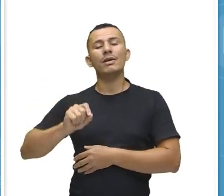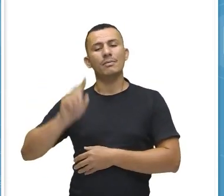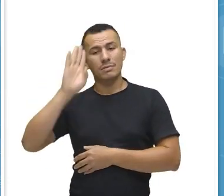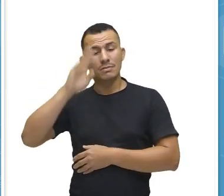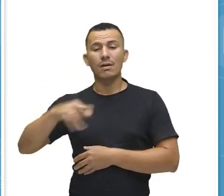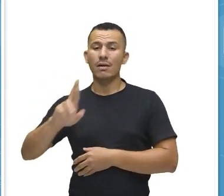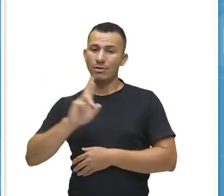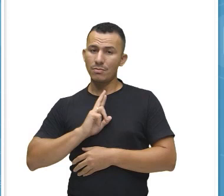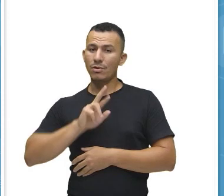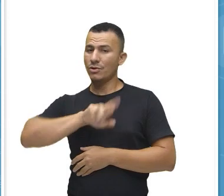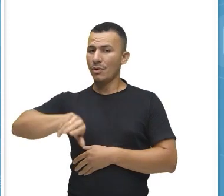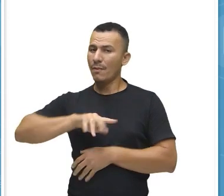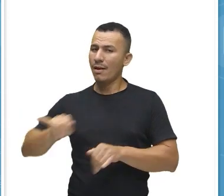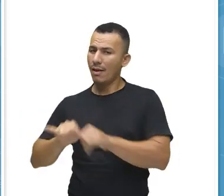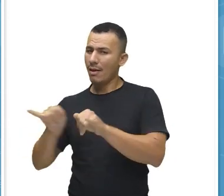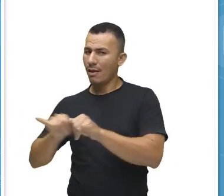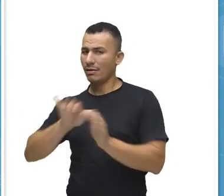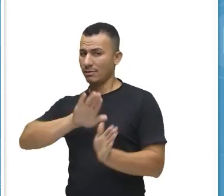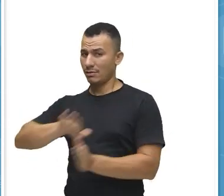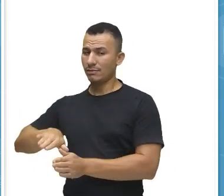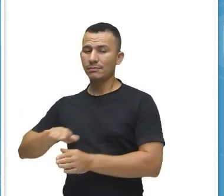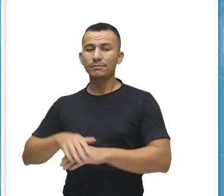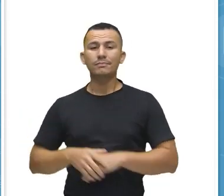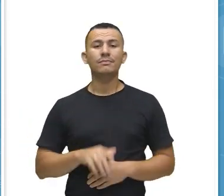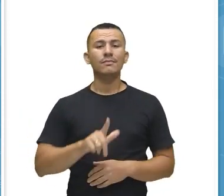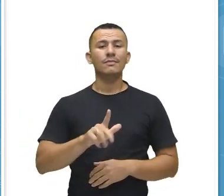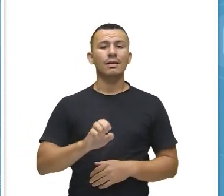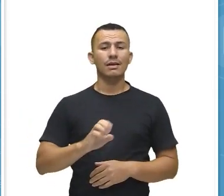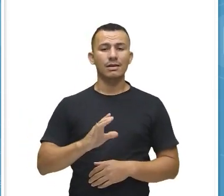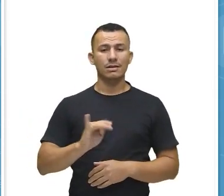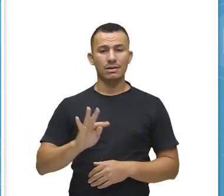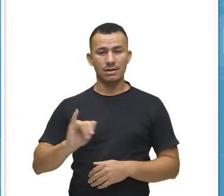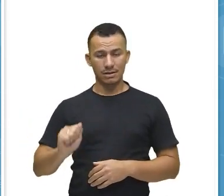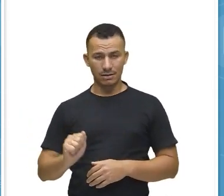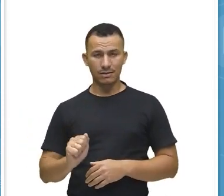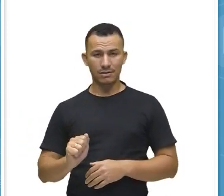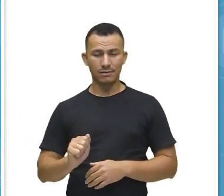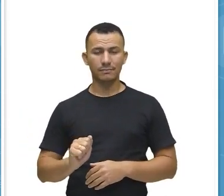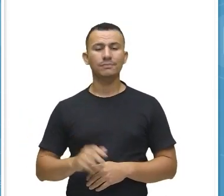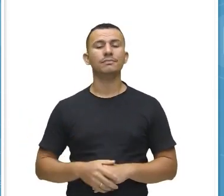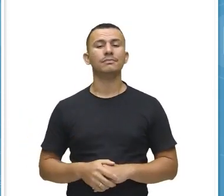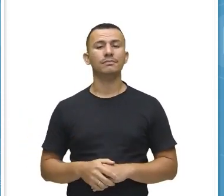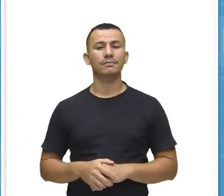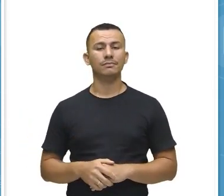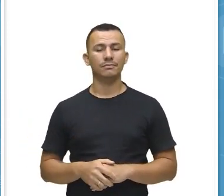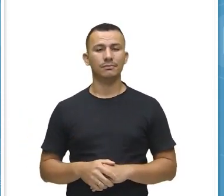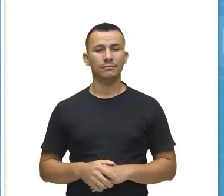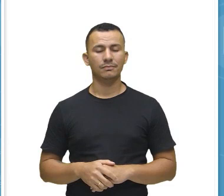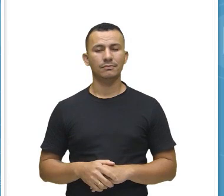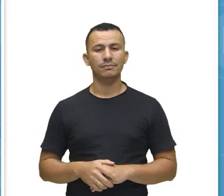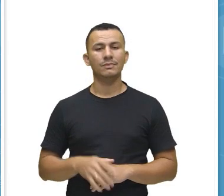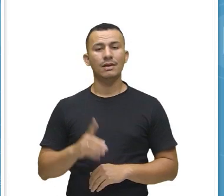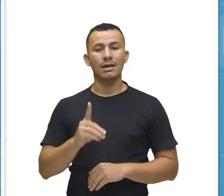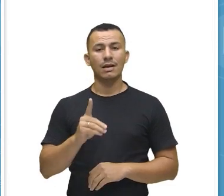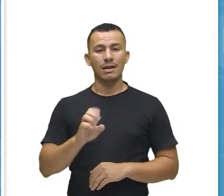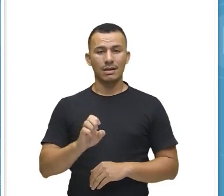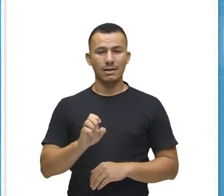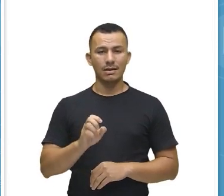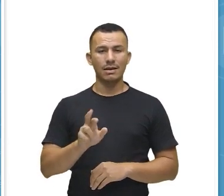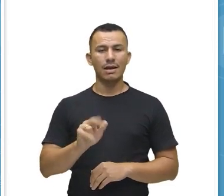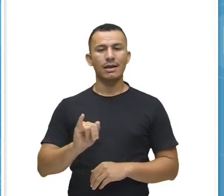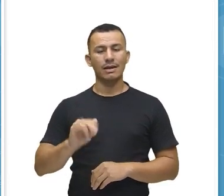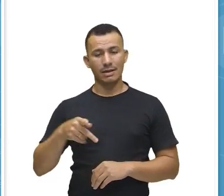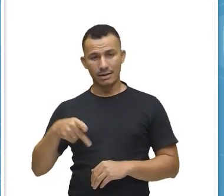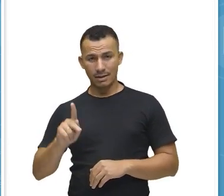aqui, tá bom? A Letícia também. Professor Dorval, é o Derek participando